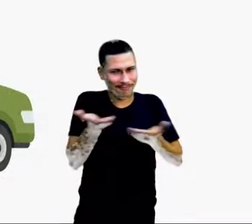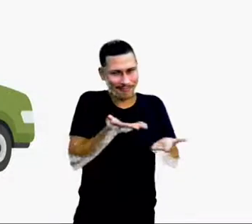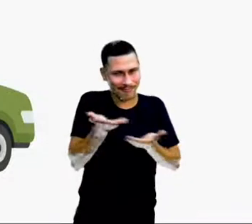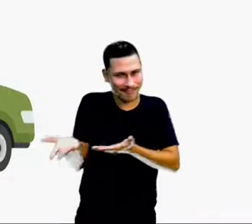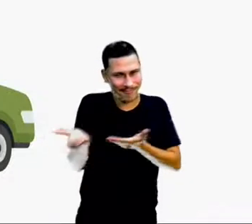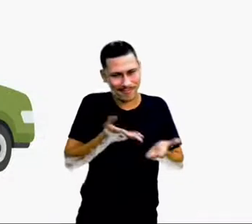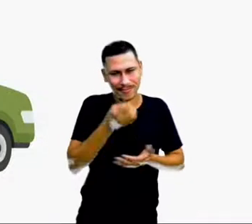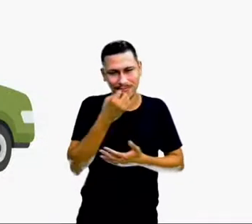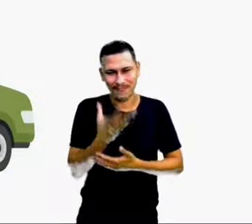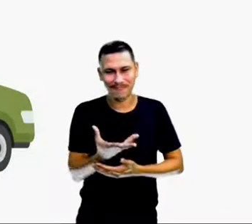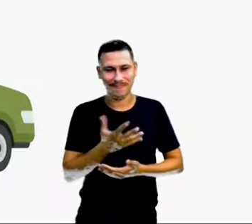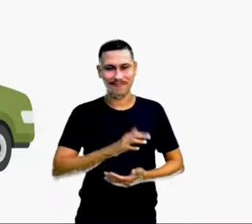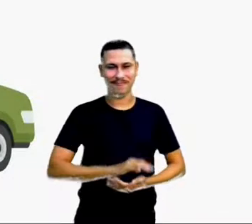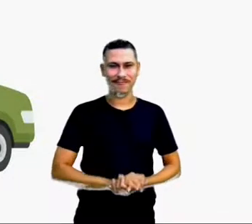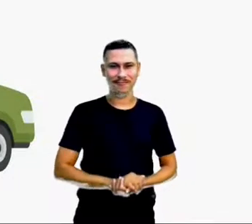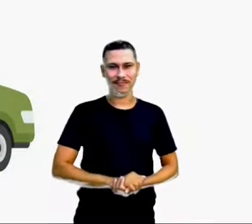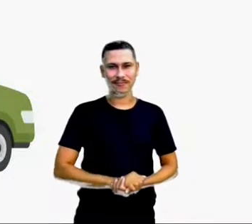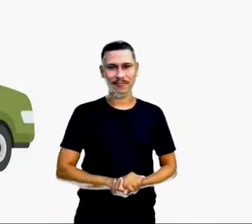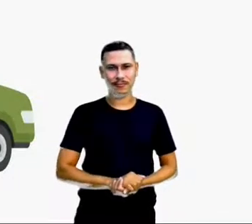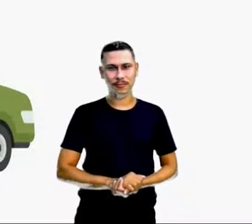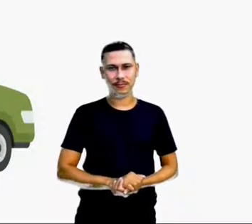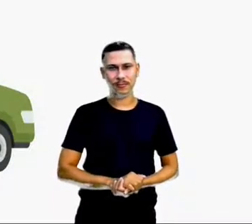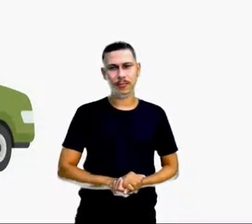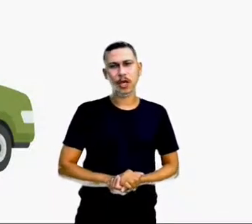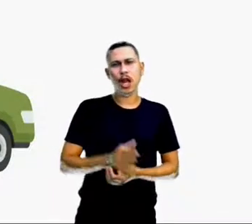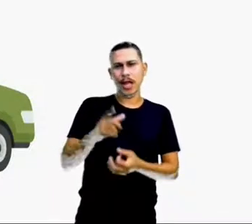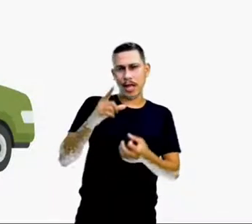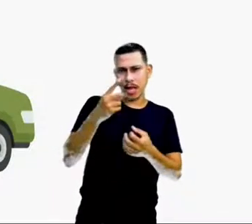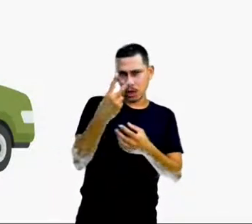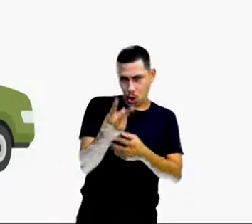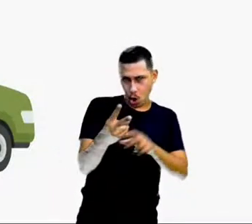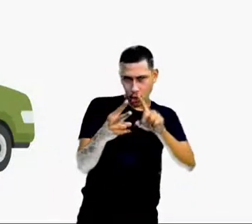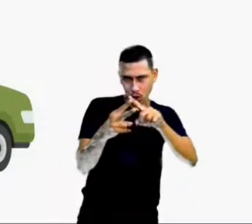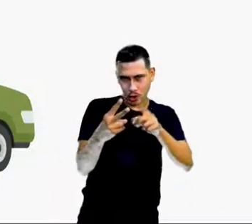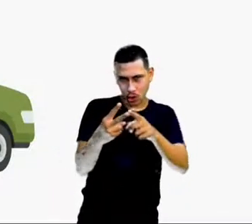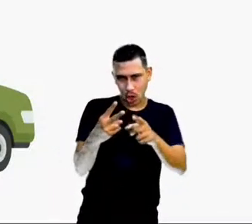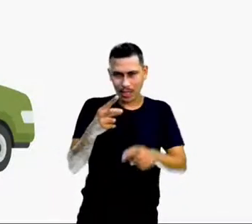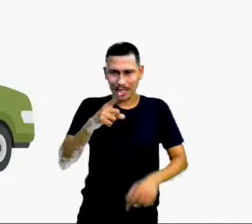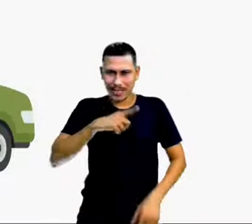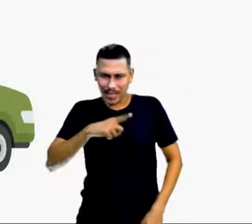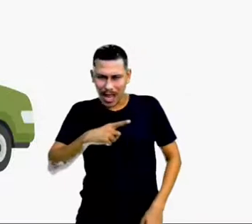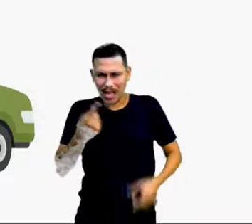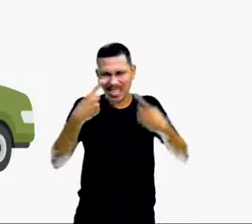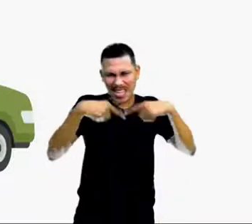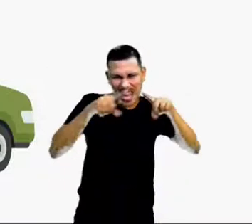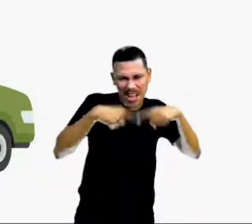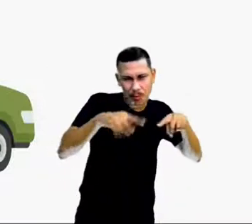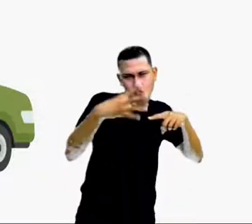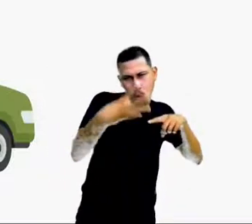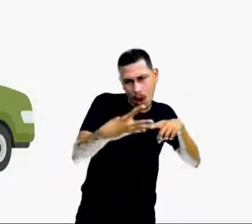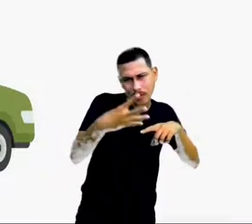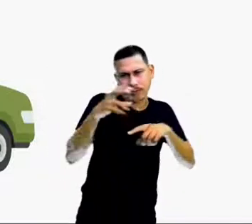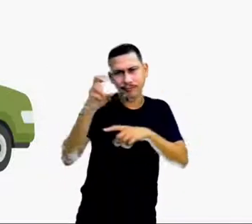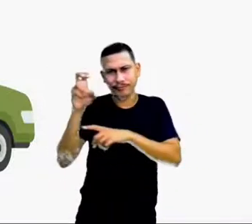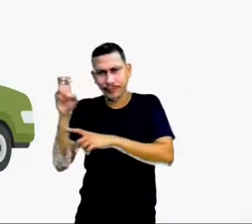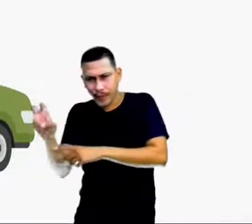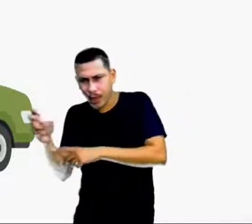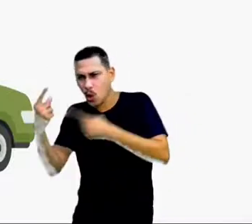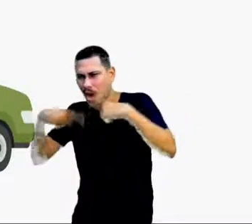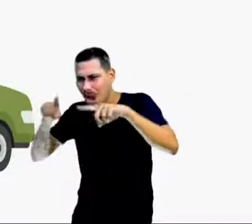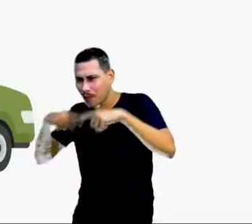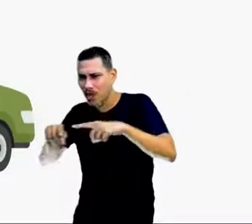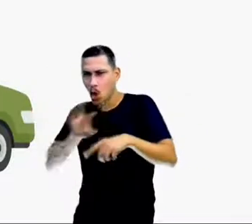Então, sabendo que eles possuem 4 e 5 reclamações no mês, qual o valor que